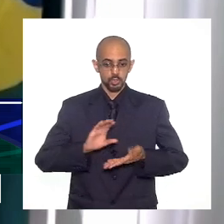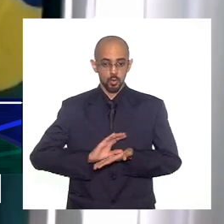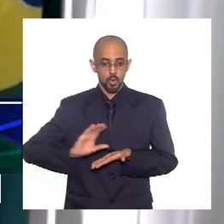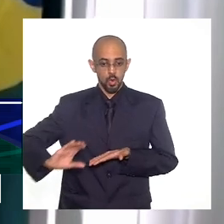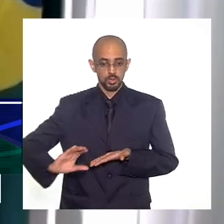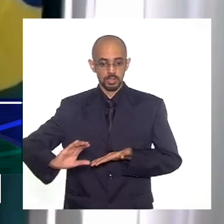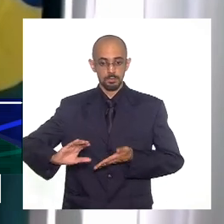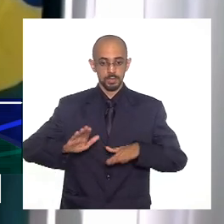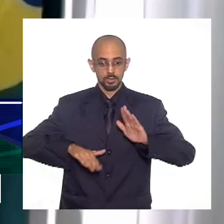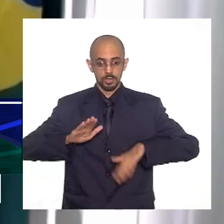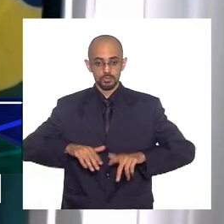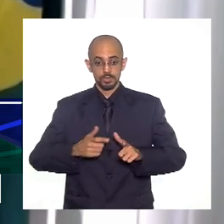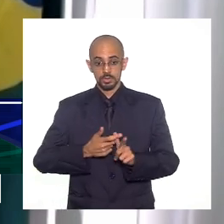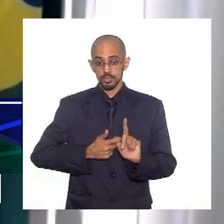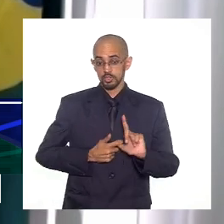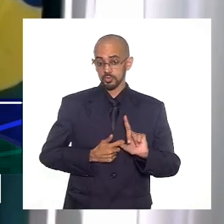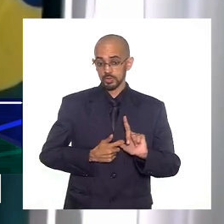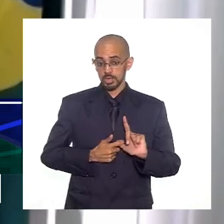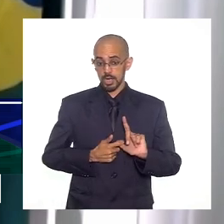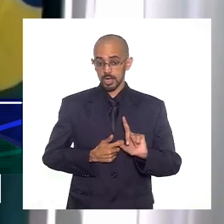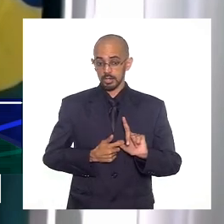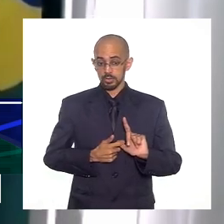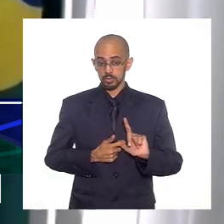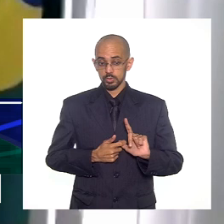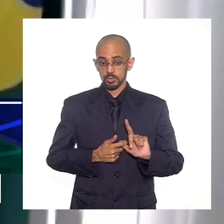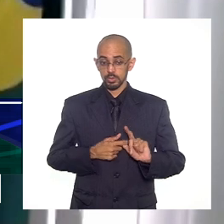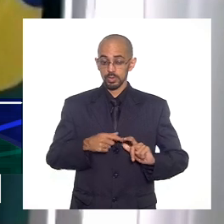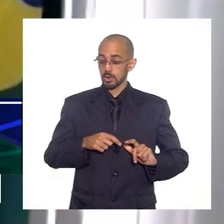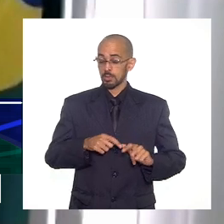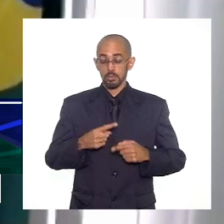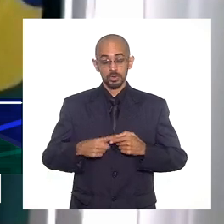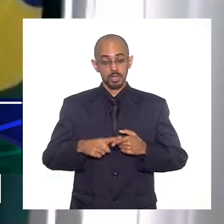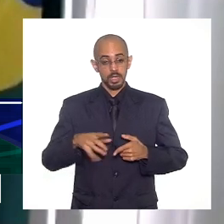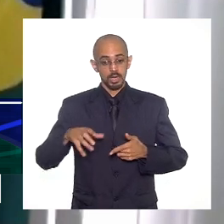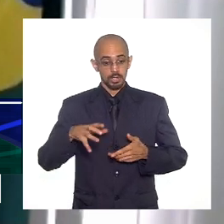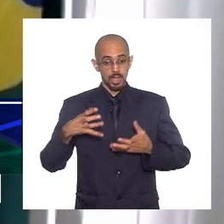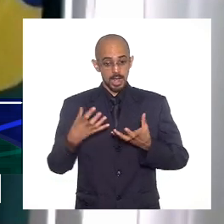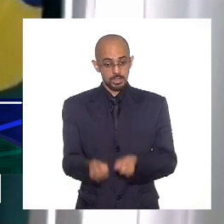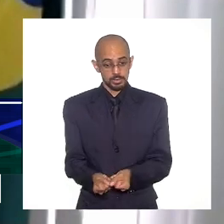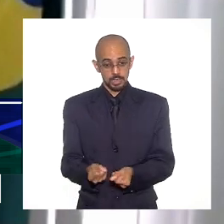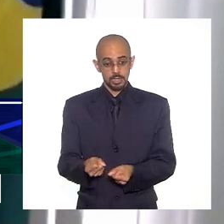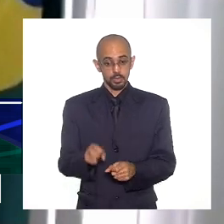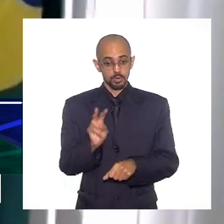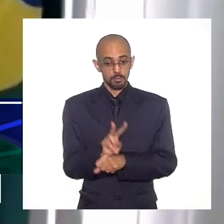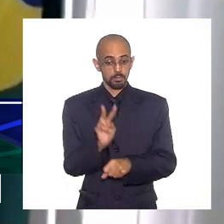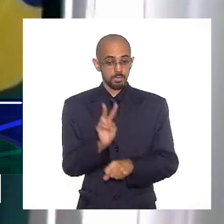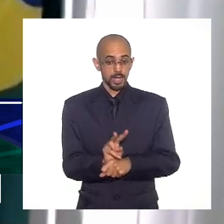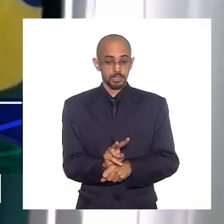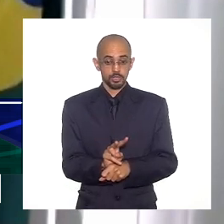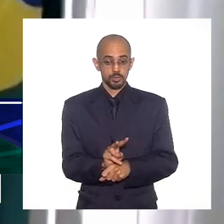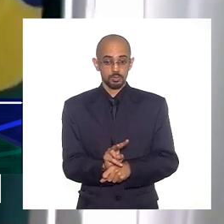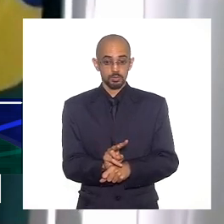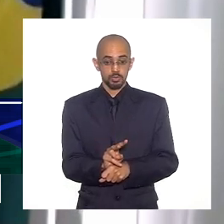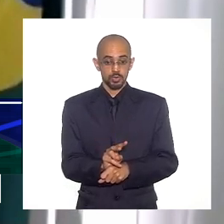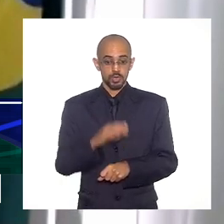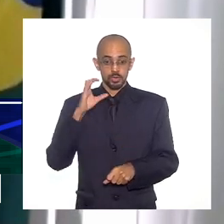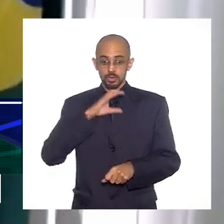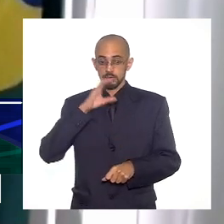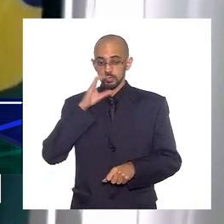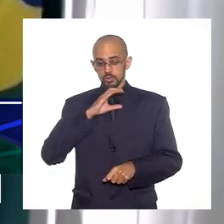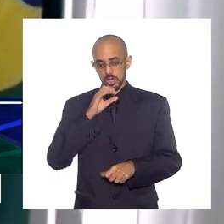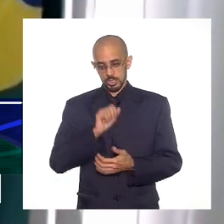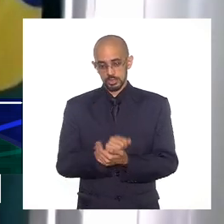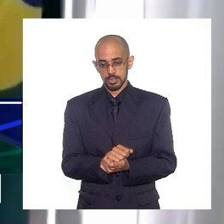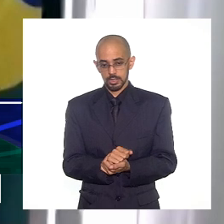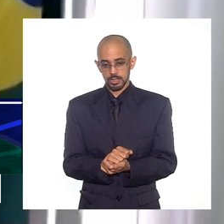parte, comprometido com essas dívidas que ele vai contraindo no desespero. Tudo isso em função do quadro de